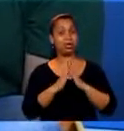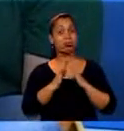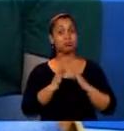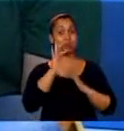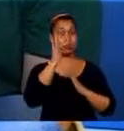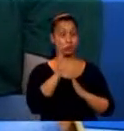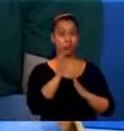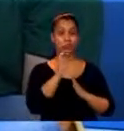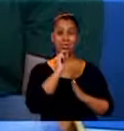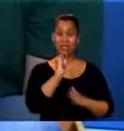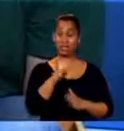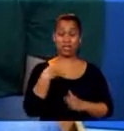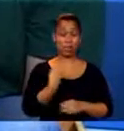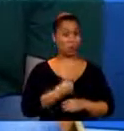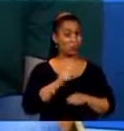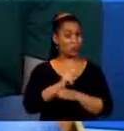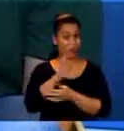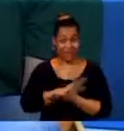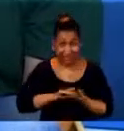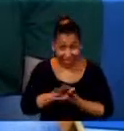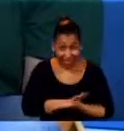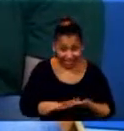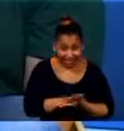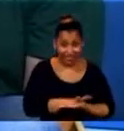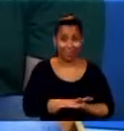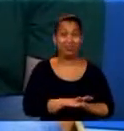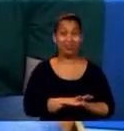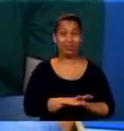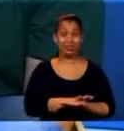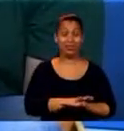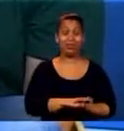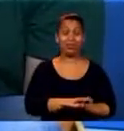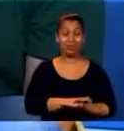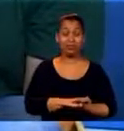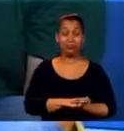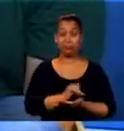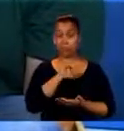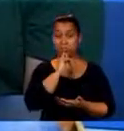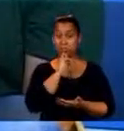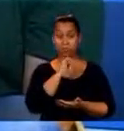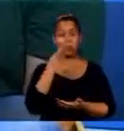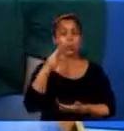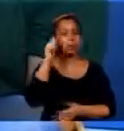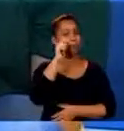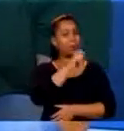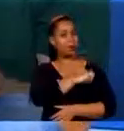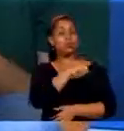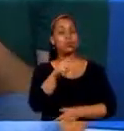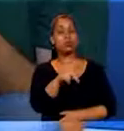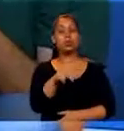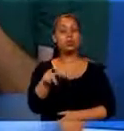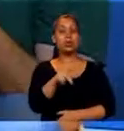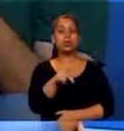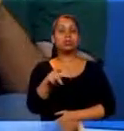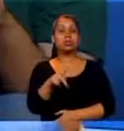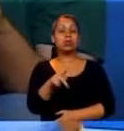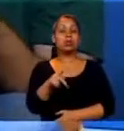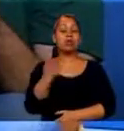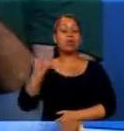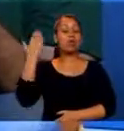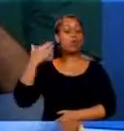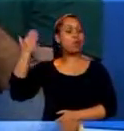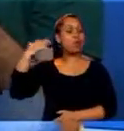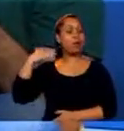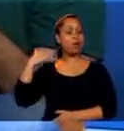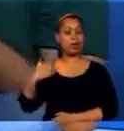do futuro. Se nós não cuidarmos da forma que precisa ser cuidado, um exemplo, São José do Preto, o professor Arif voltou um pouco